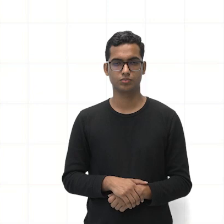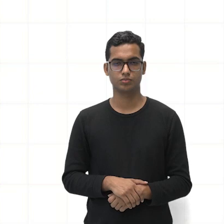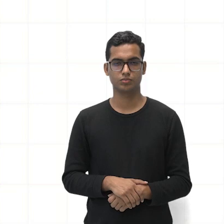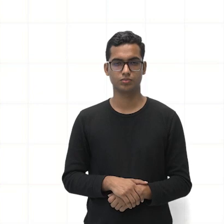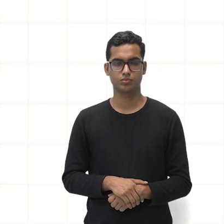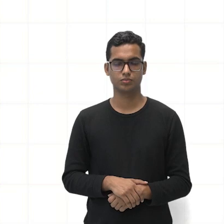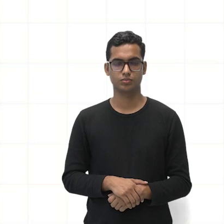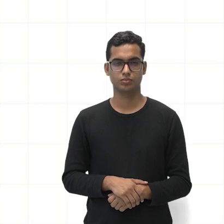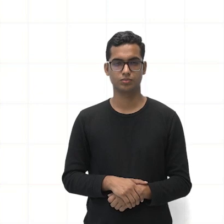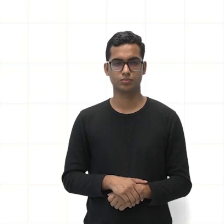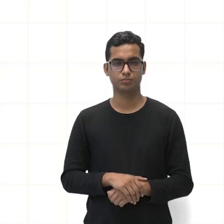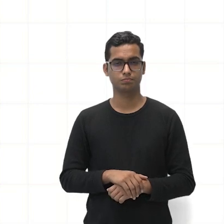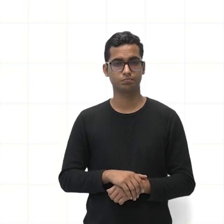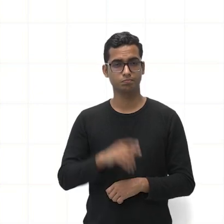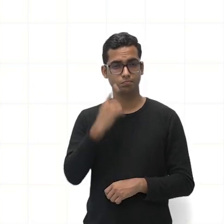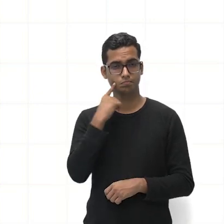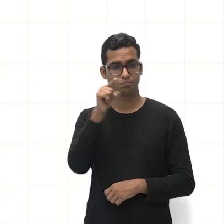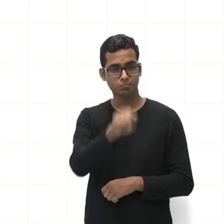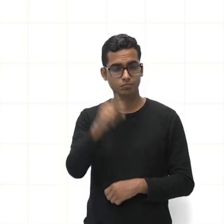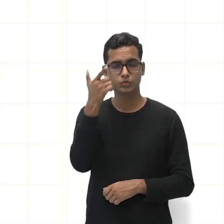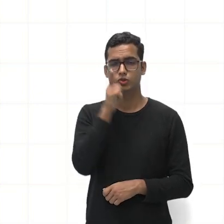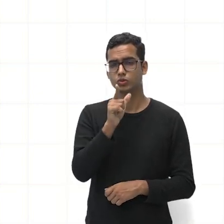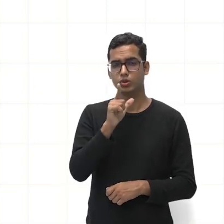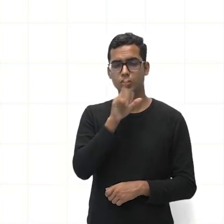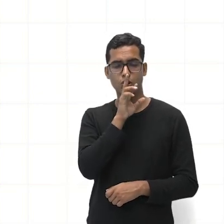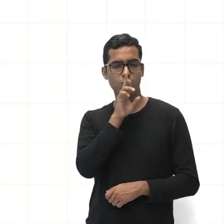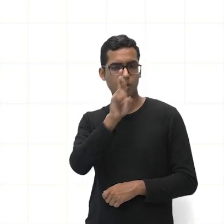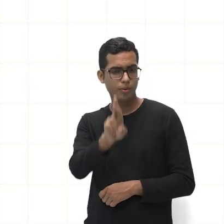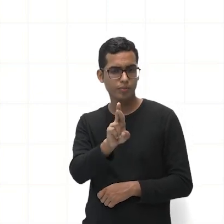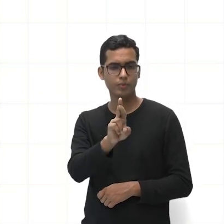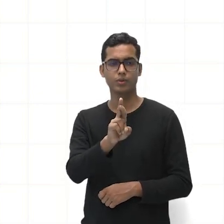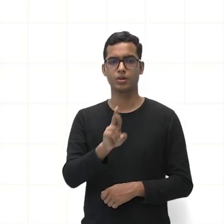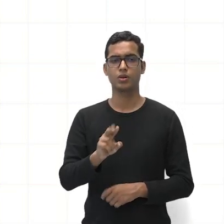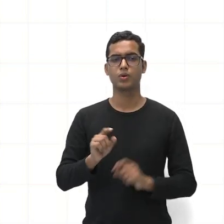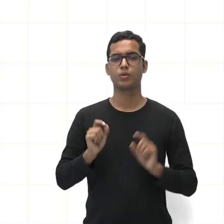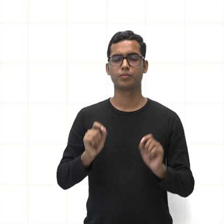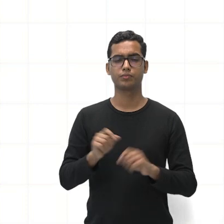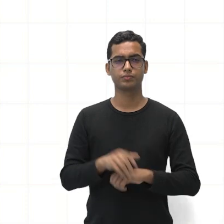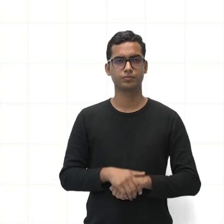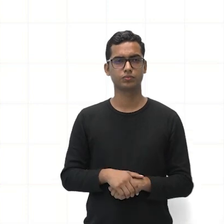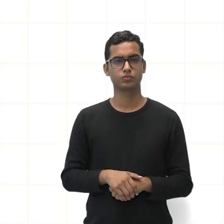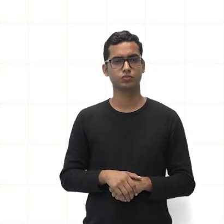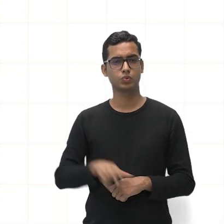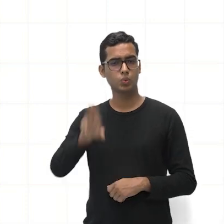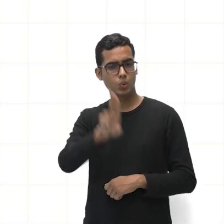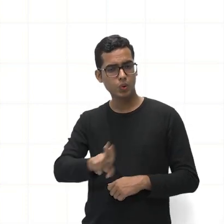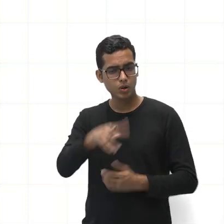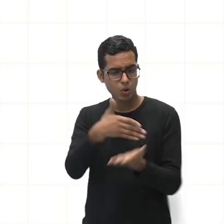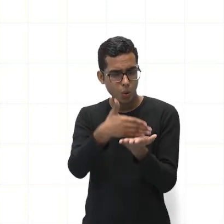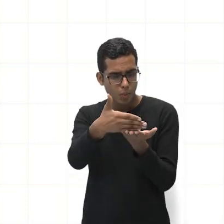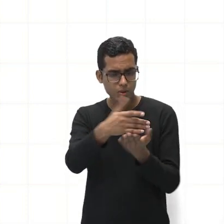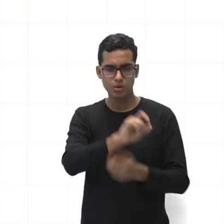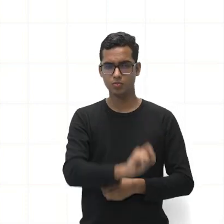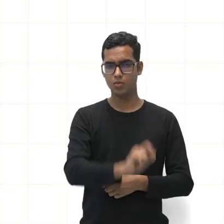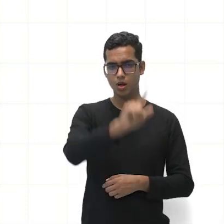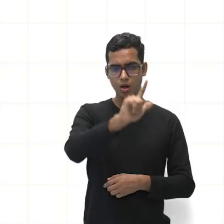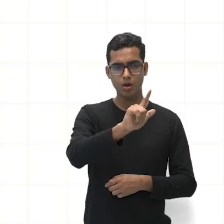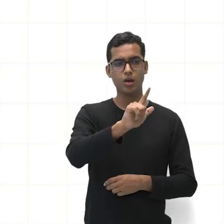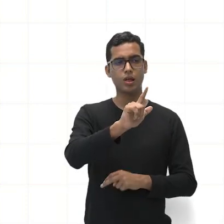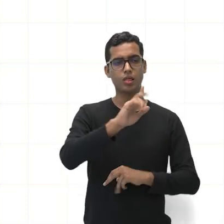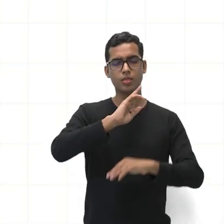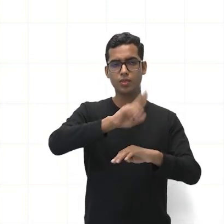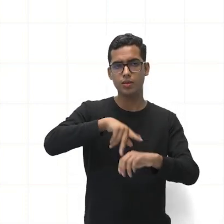de você desenvolver a conta sempre utilizando, né, começando pela maior parcela,